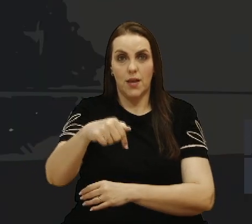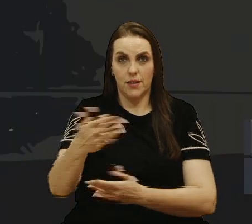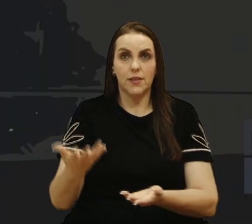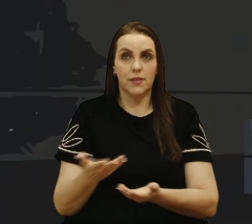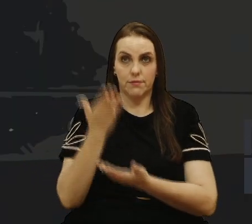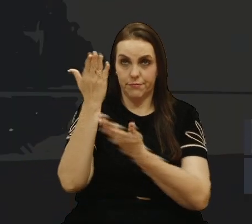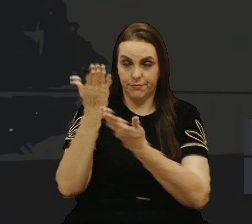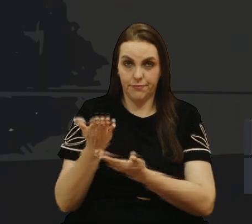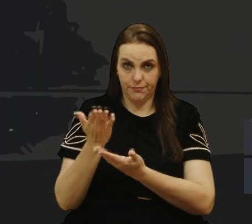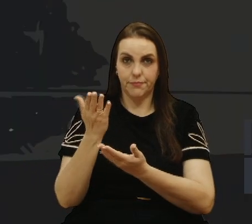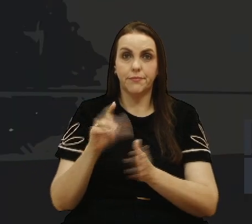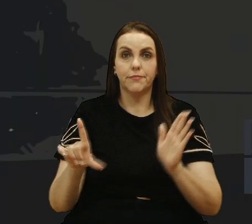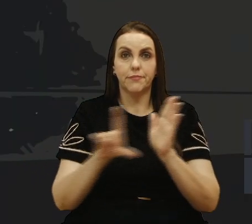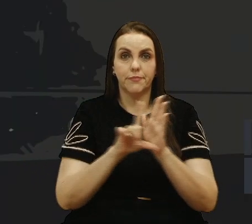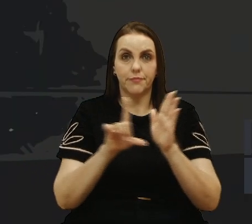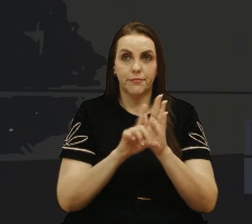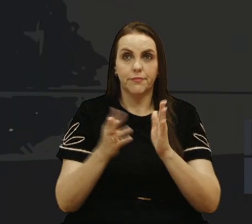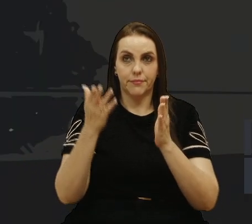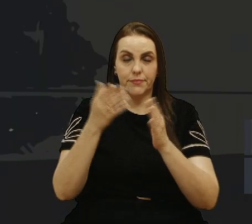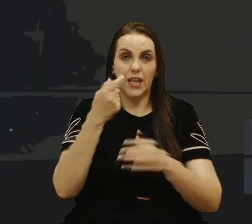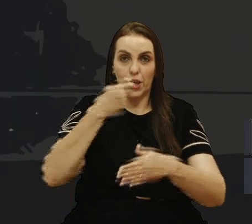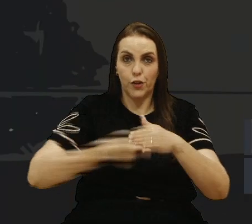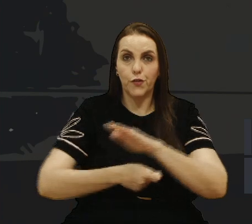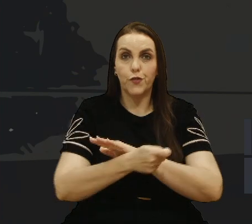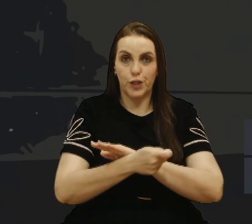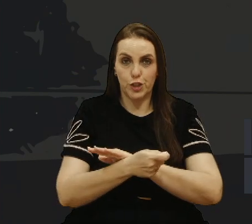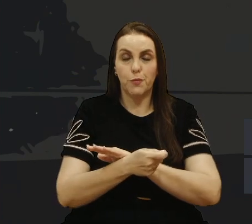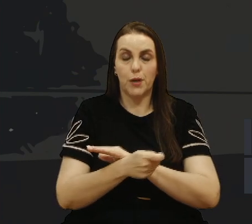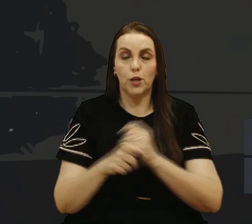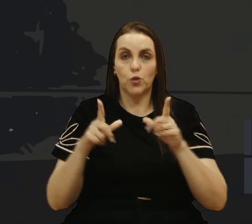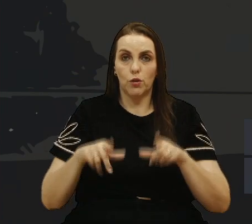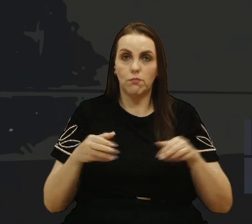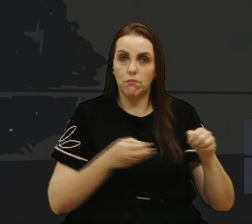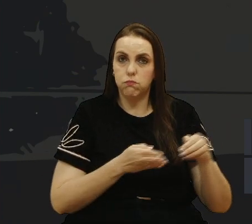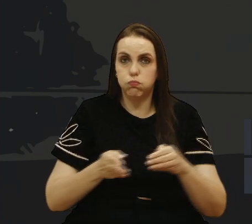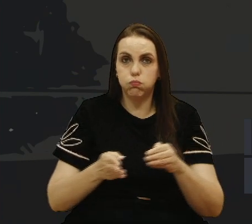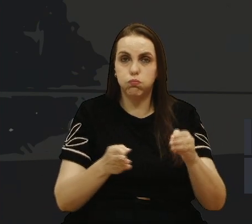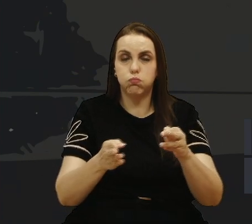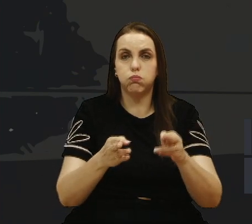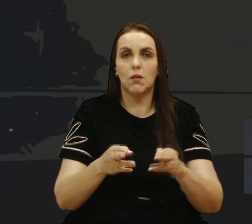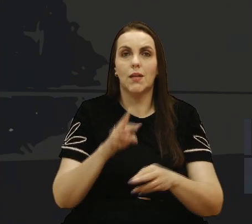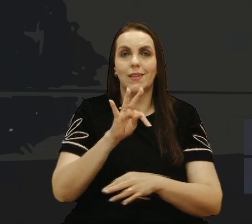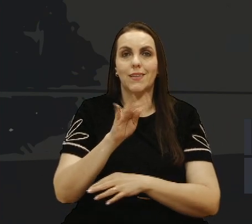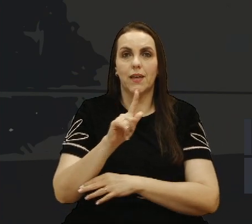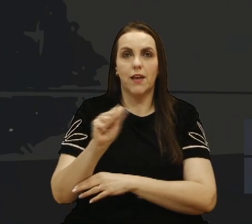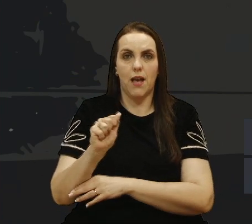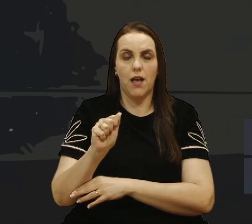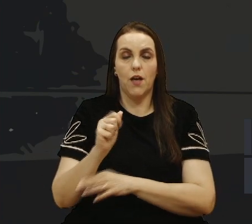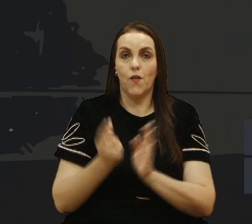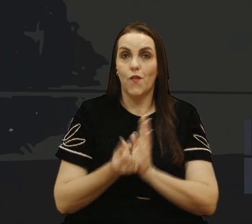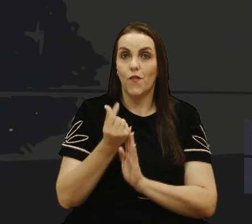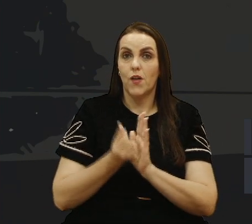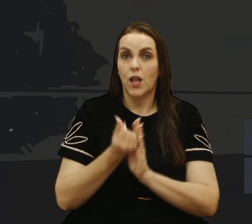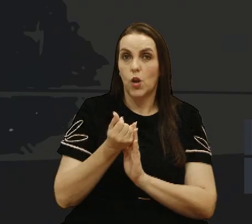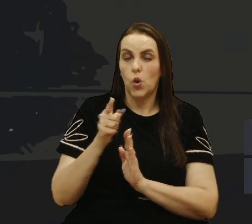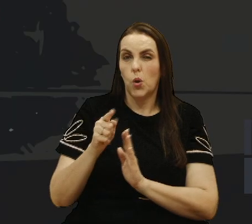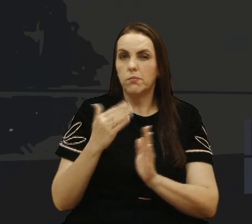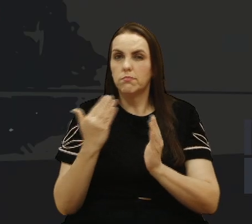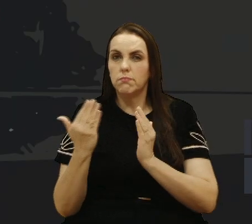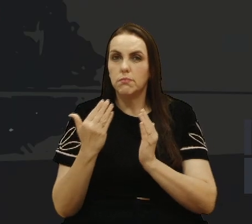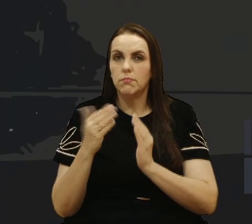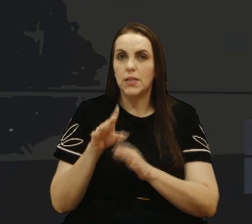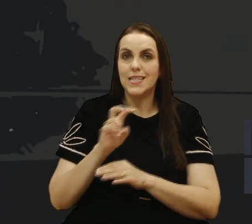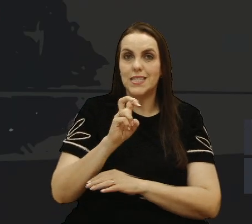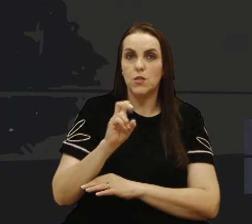a questão da nossa legislação, tá ali ó, o investimento nos canais do Arroio Tega, no valor orçamentário estimado em